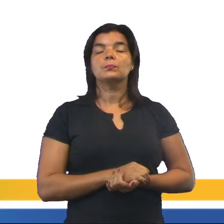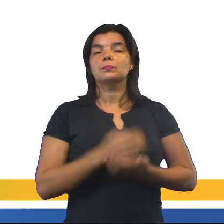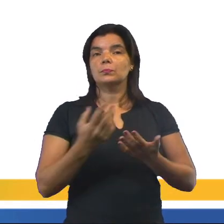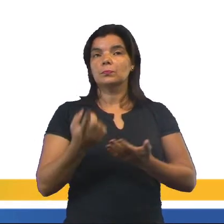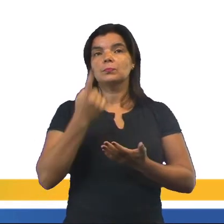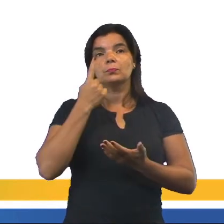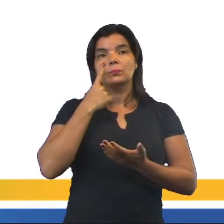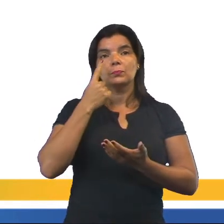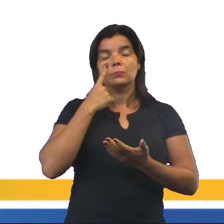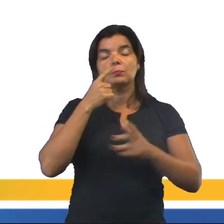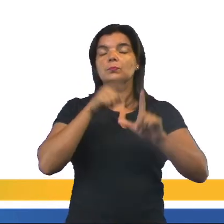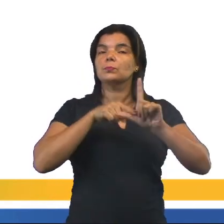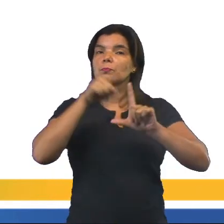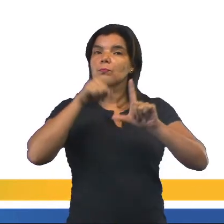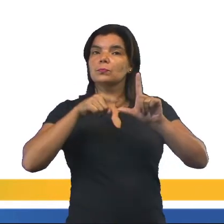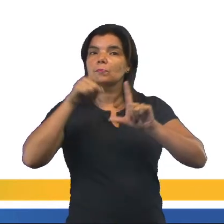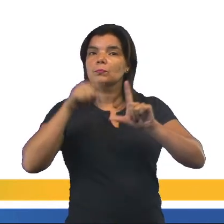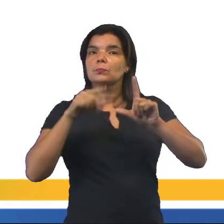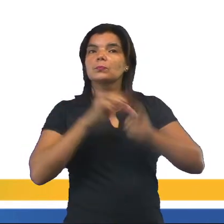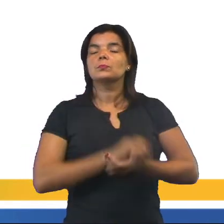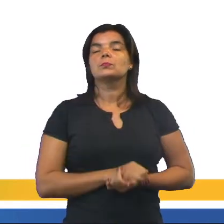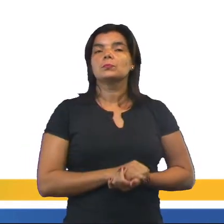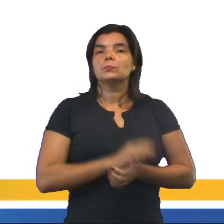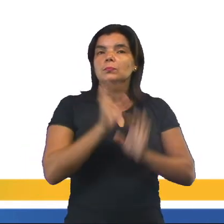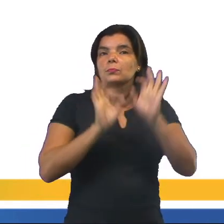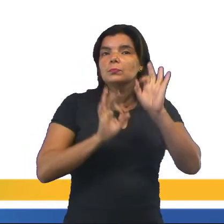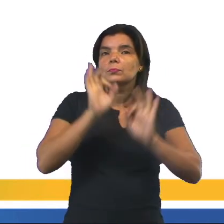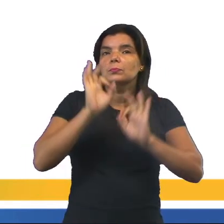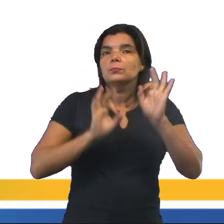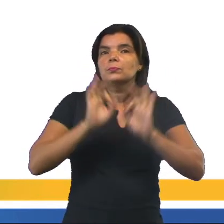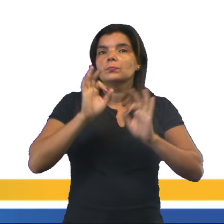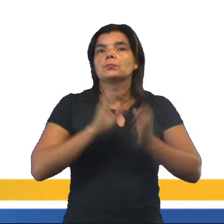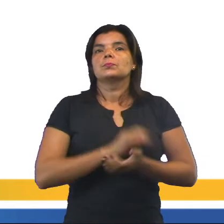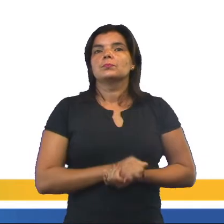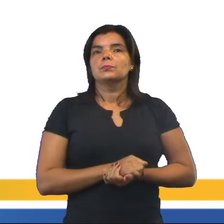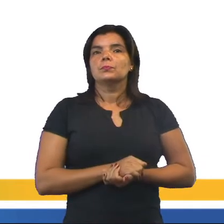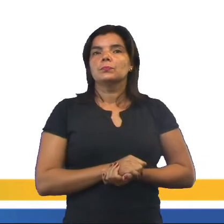Então, observe aí, tá? Observe que esse gráfico foi